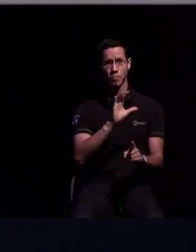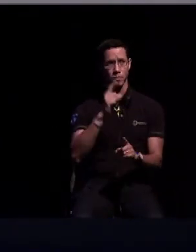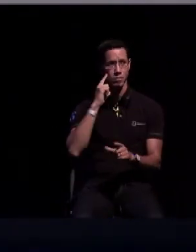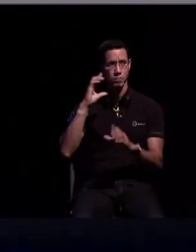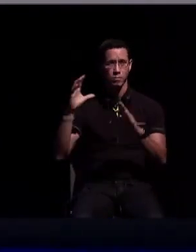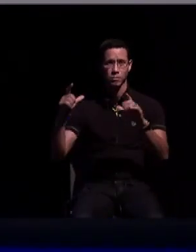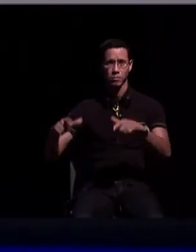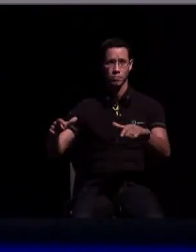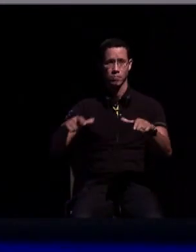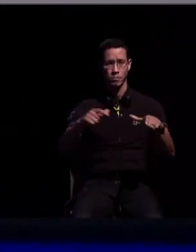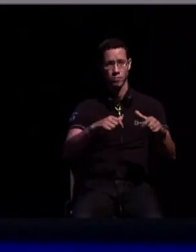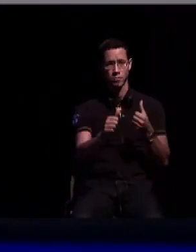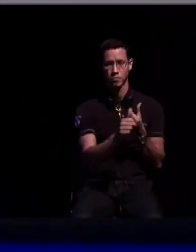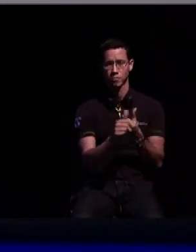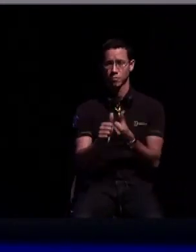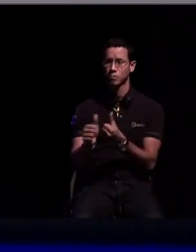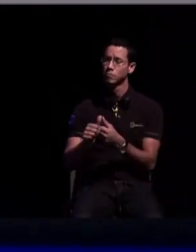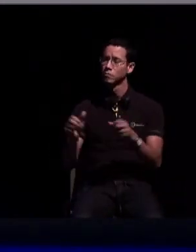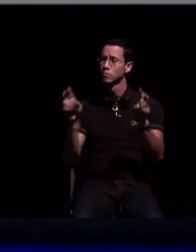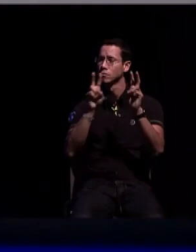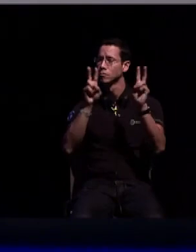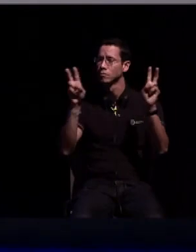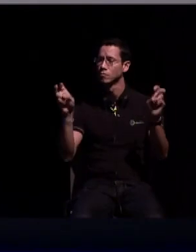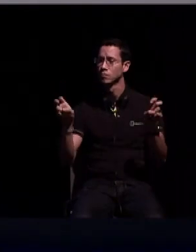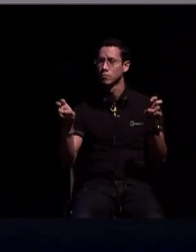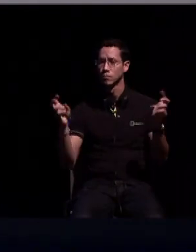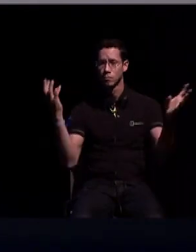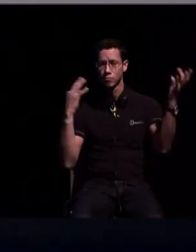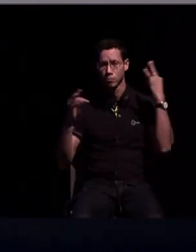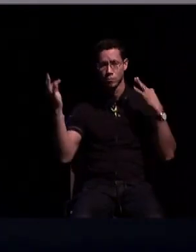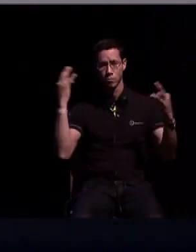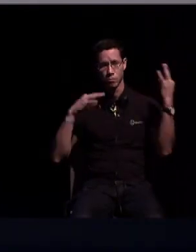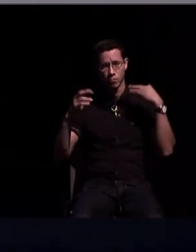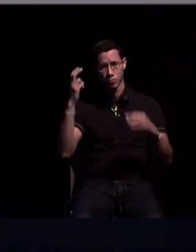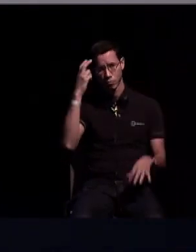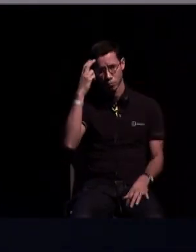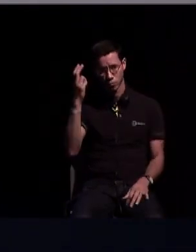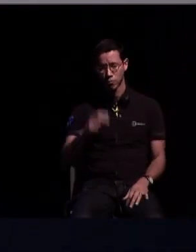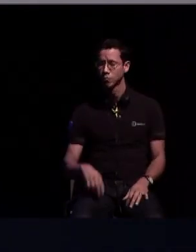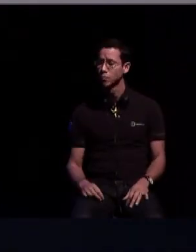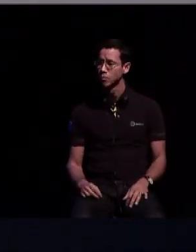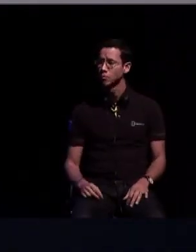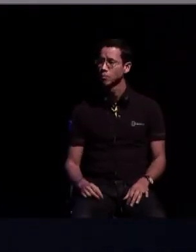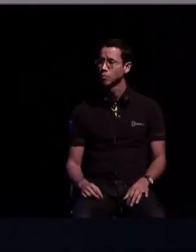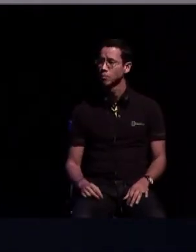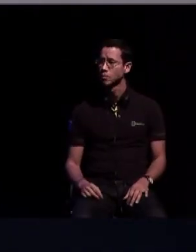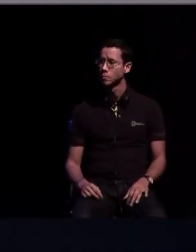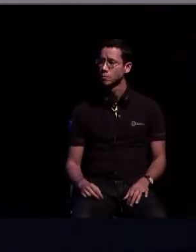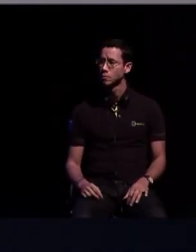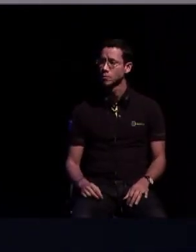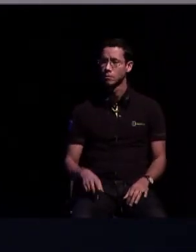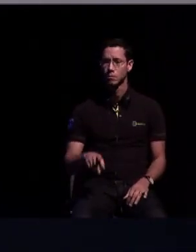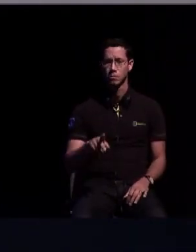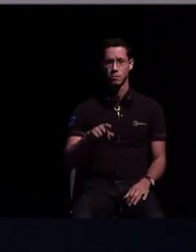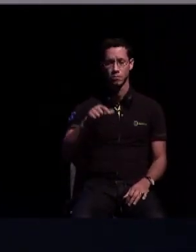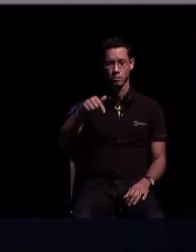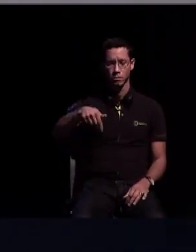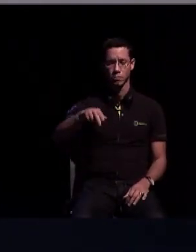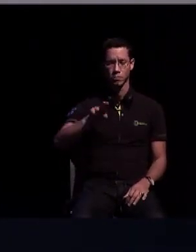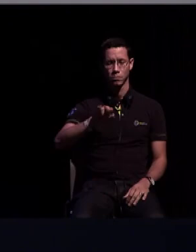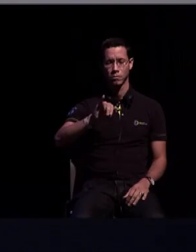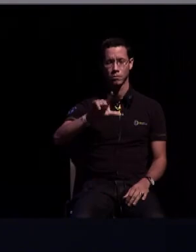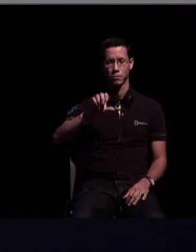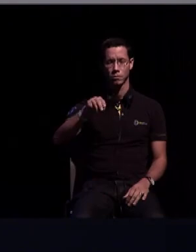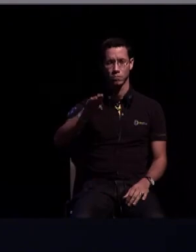locais sobre el hecho de que el turismo cultural en los quilombos y en las comunidades